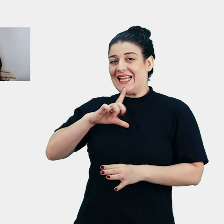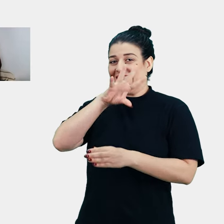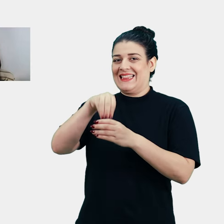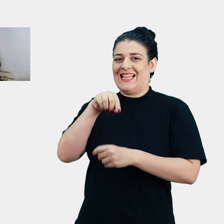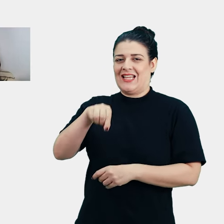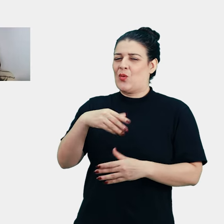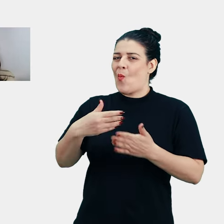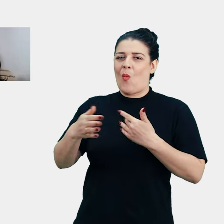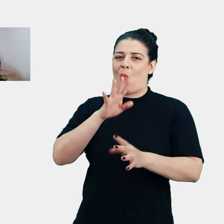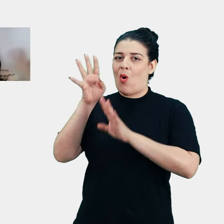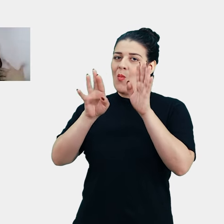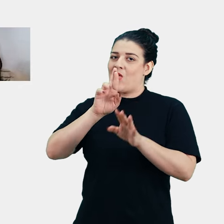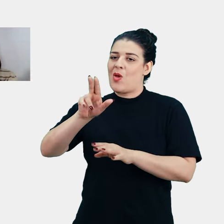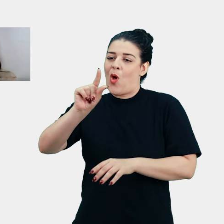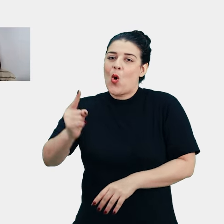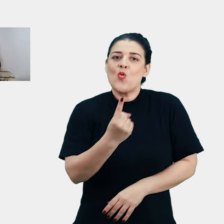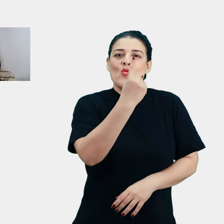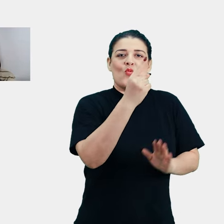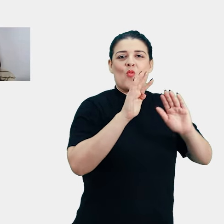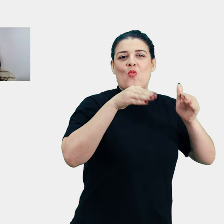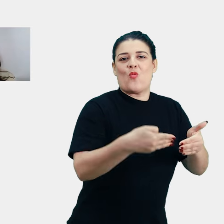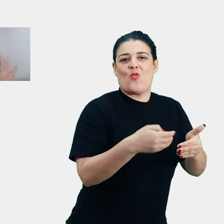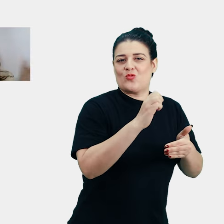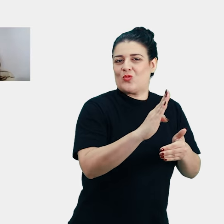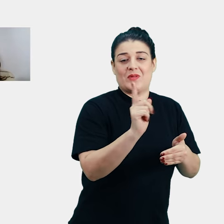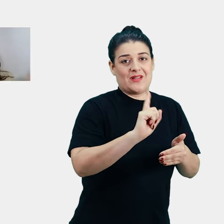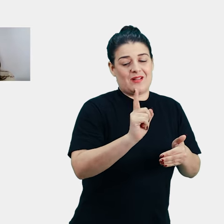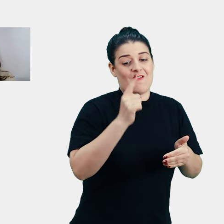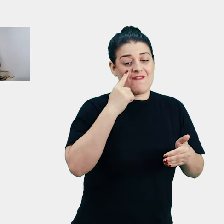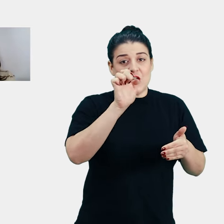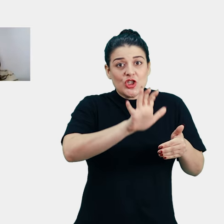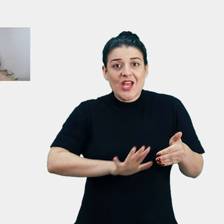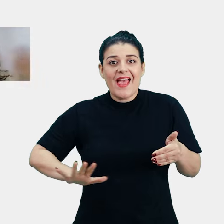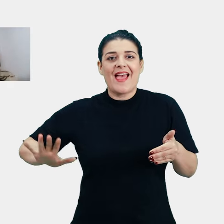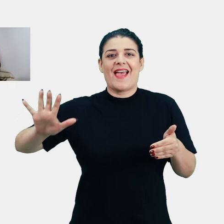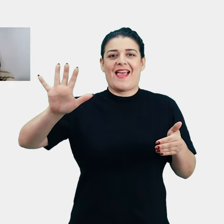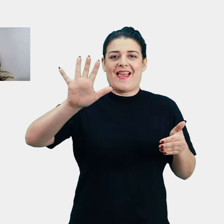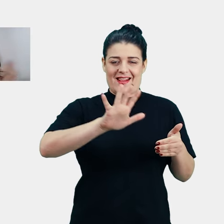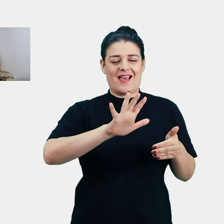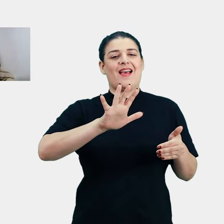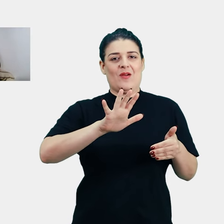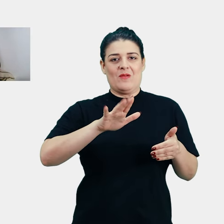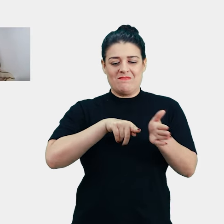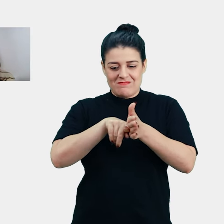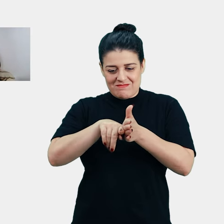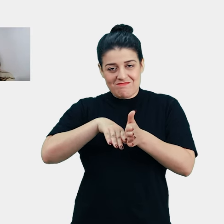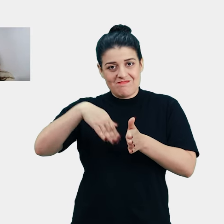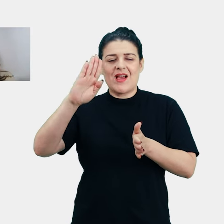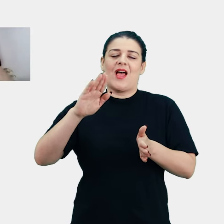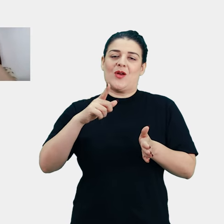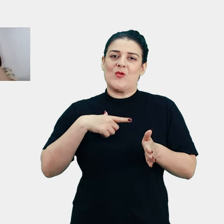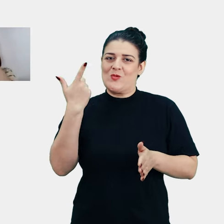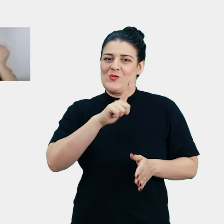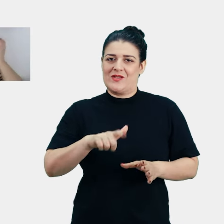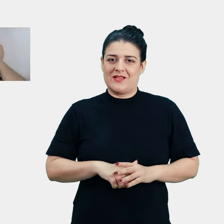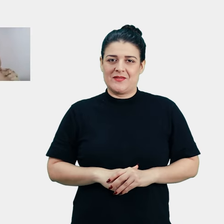substâncias ali presentes. Eu não tenho um alvo, entende? Então eu vou analisar o máximo possível que eu